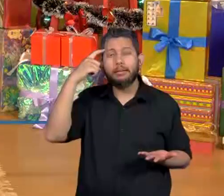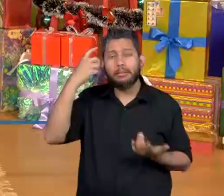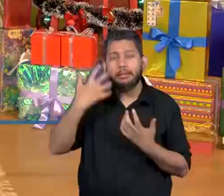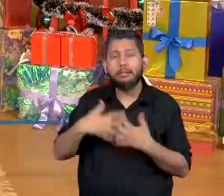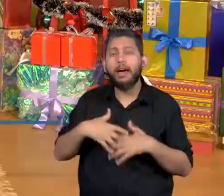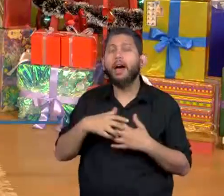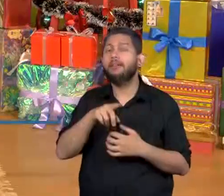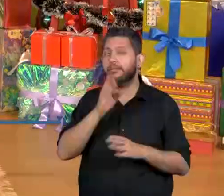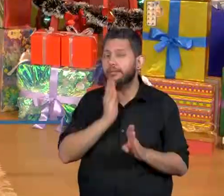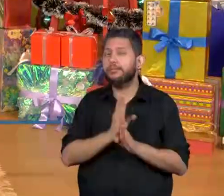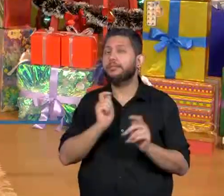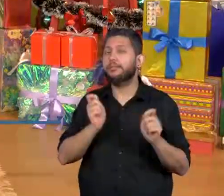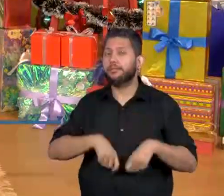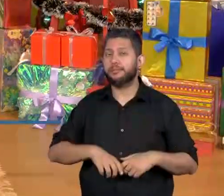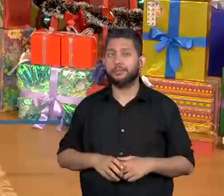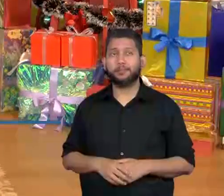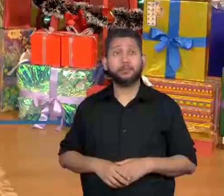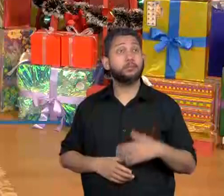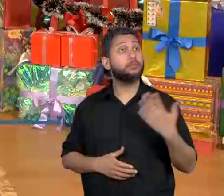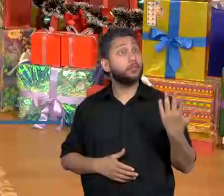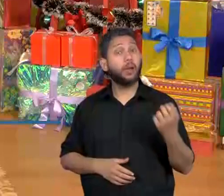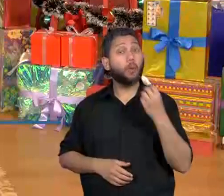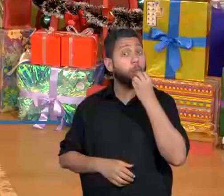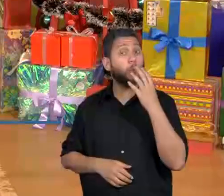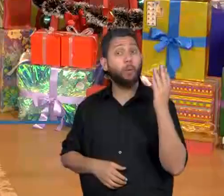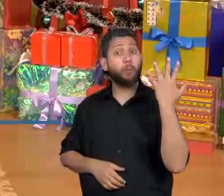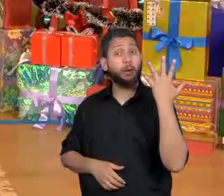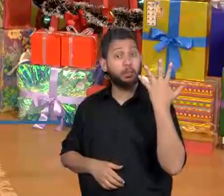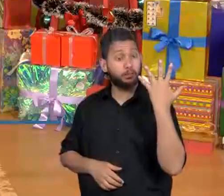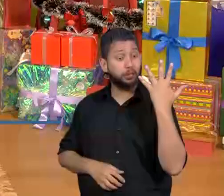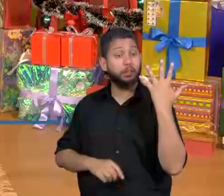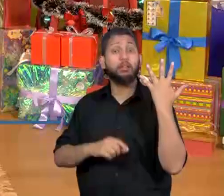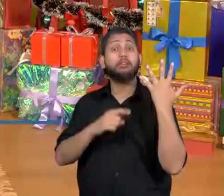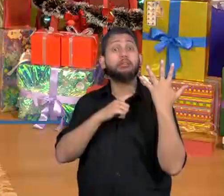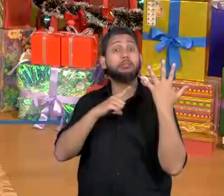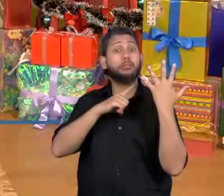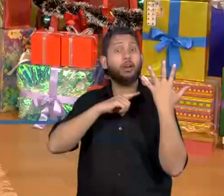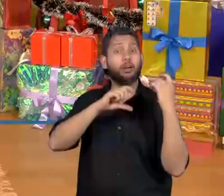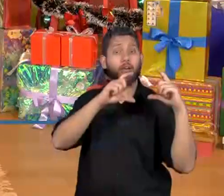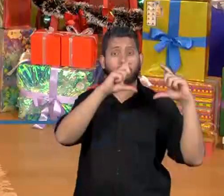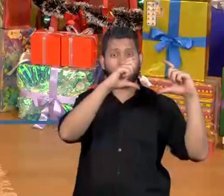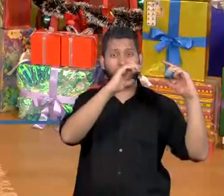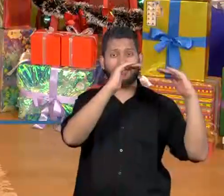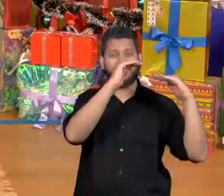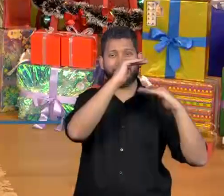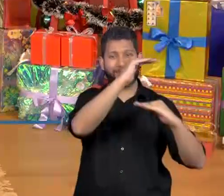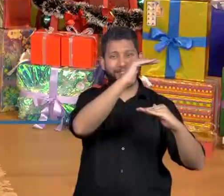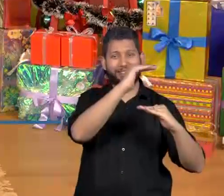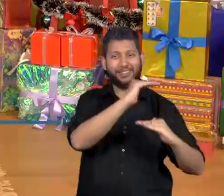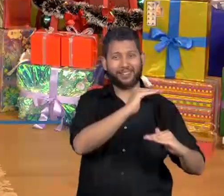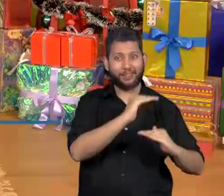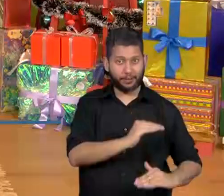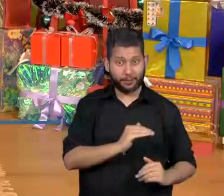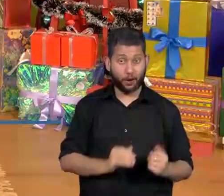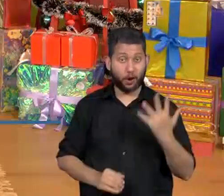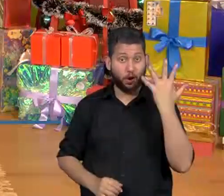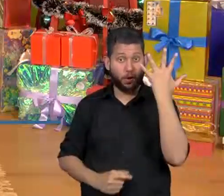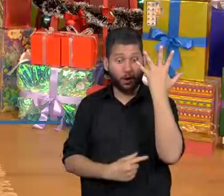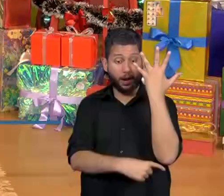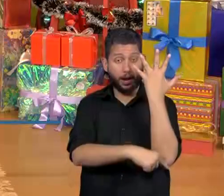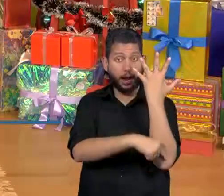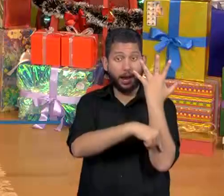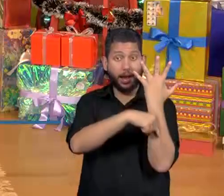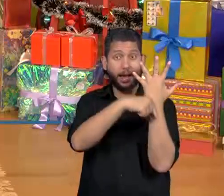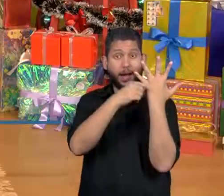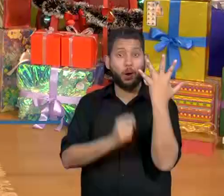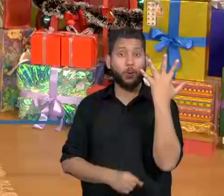me fez lembrar aí da estrutura da planta. Eu já estou aqui visualizando na minha mente uma plantinha. E eu lembro que ela tem o caule, tem